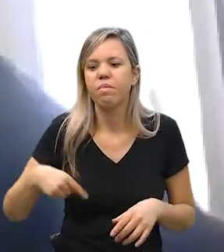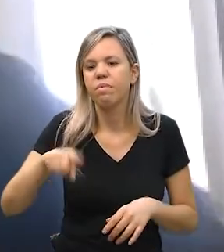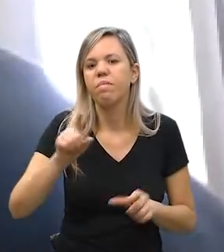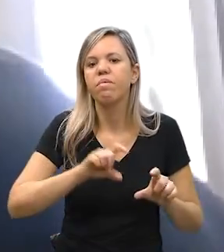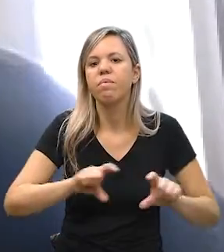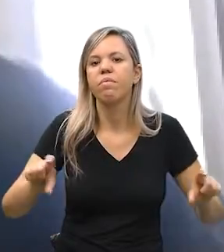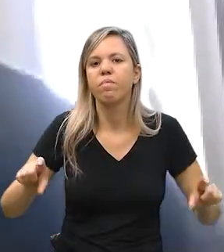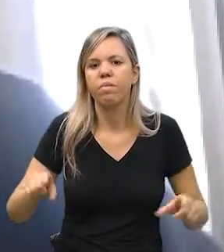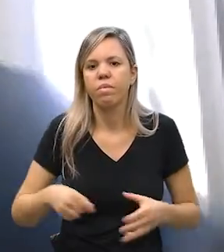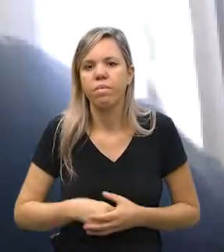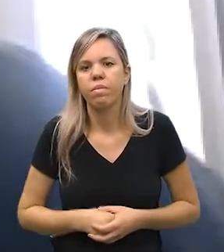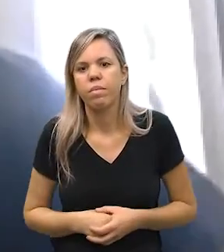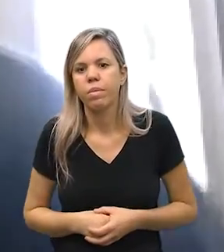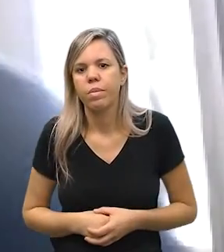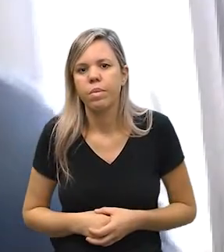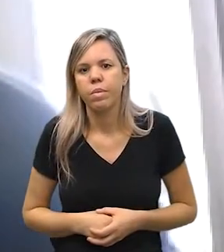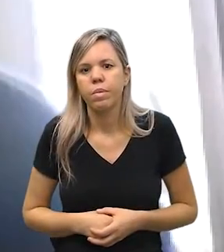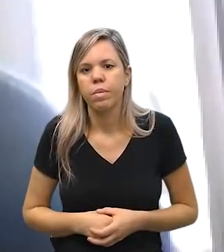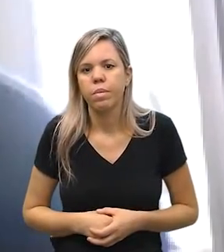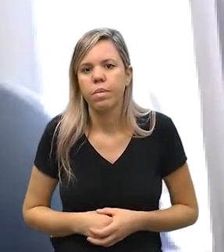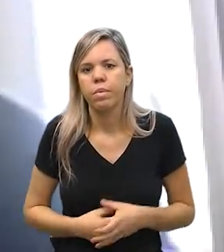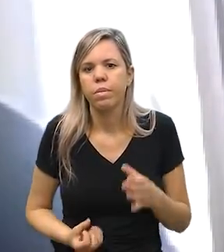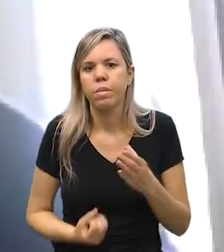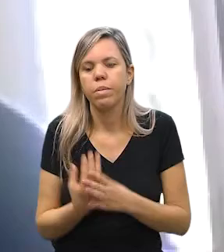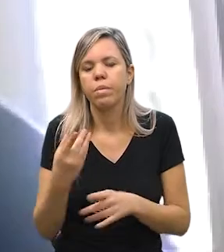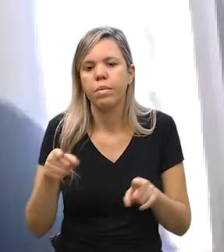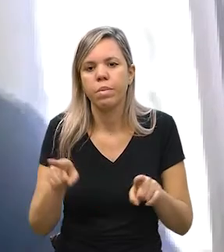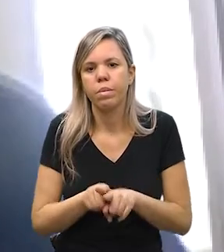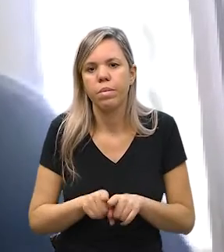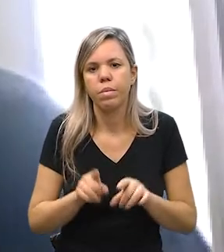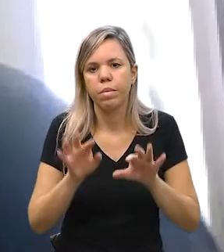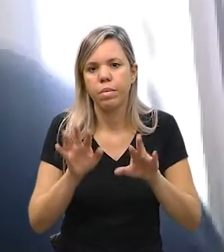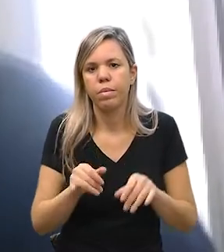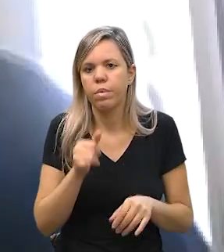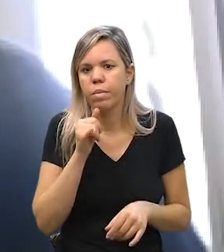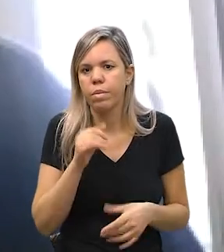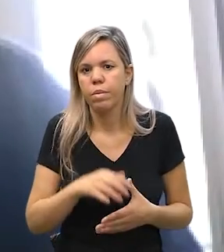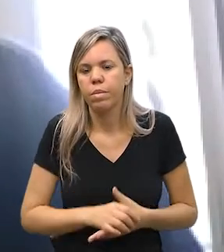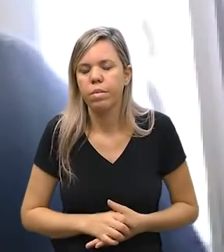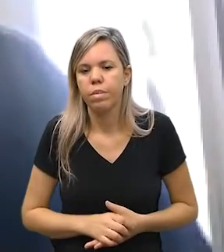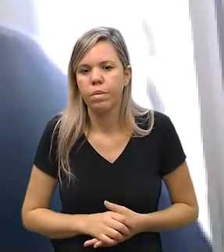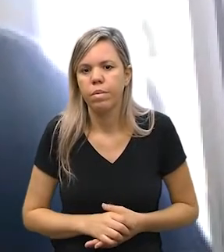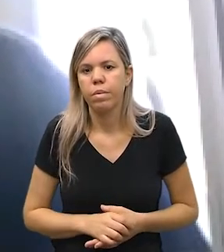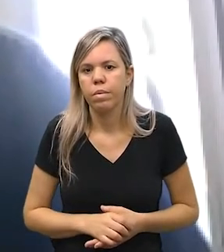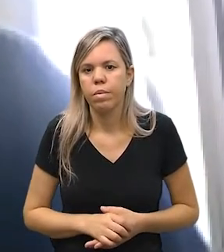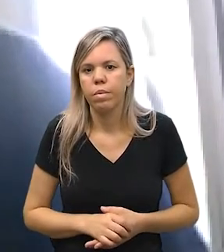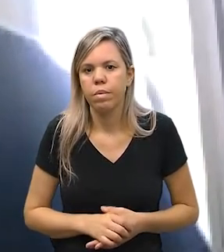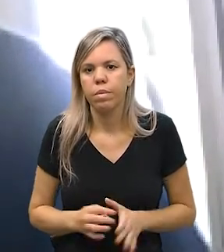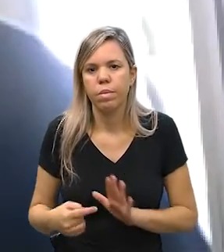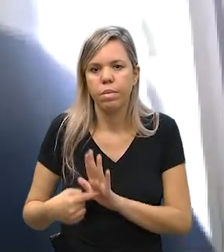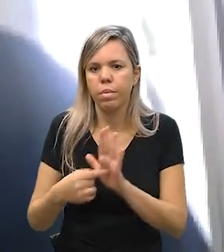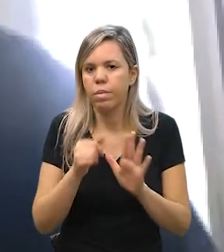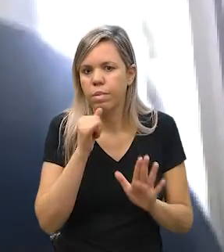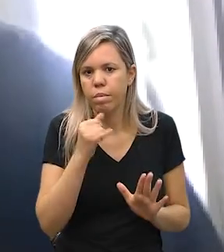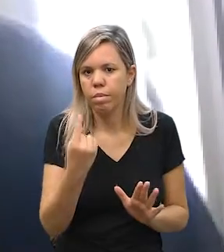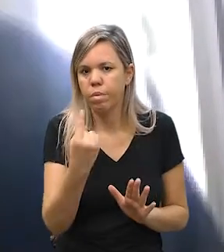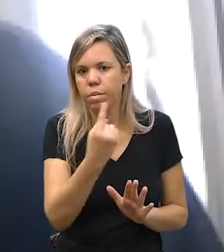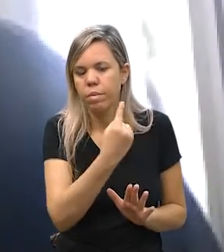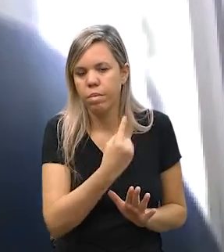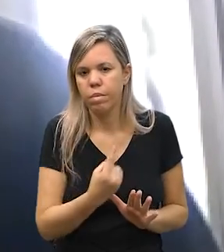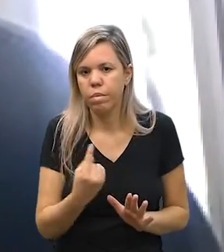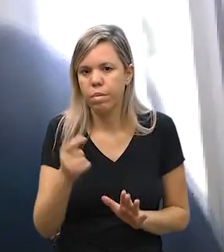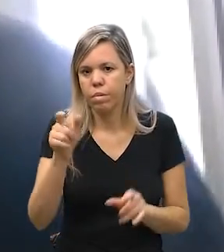indo, né? E ele criou também uma digital, né? Uma digital que representa assim, cada um é